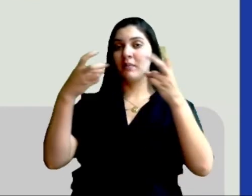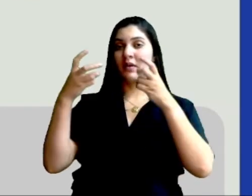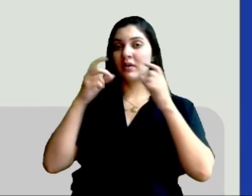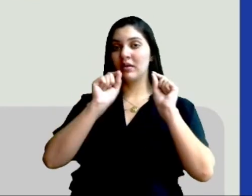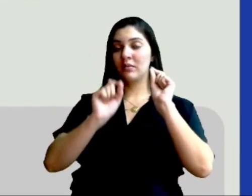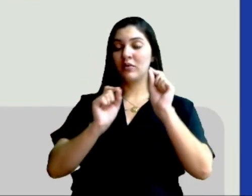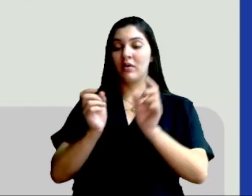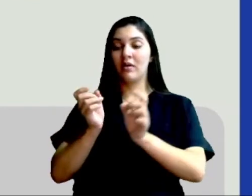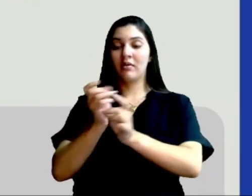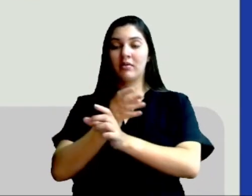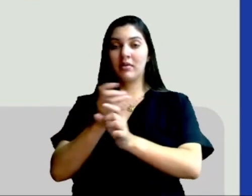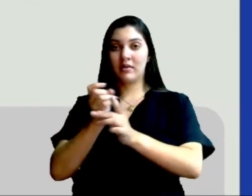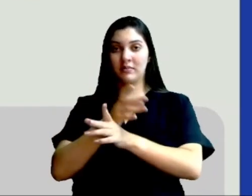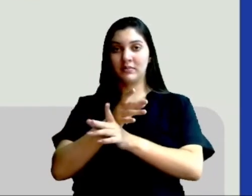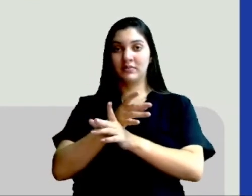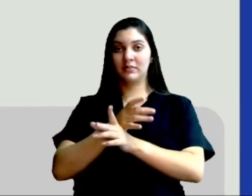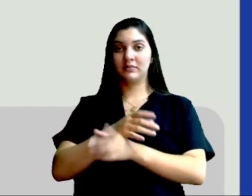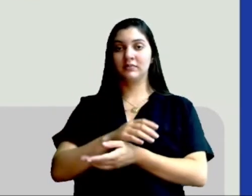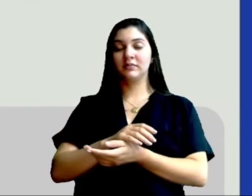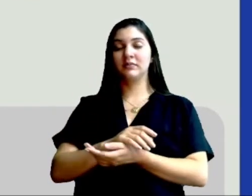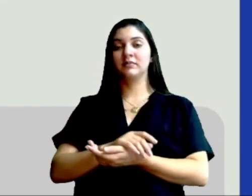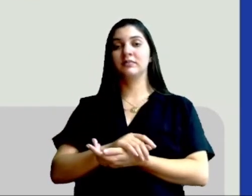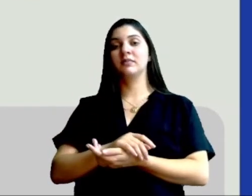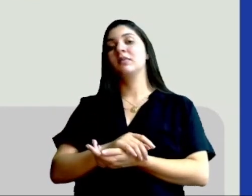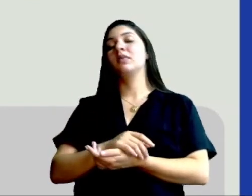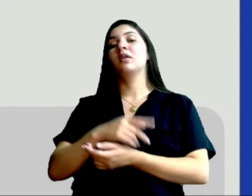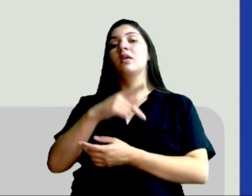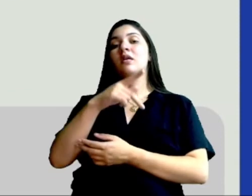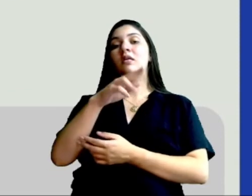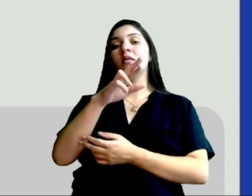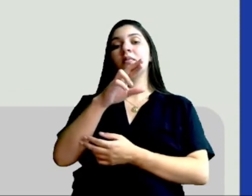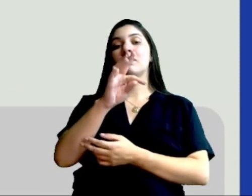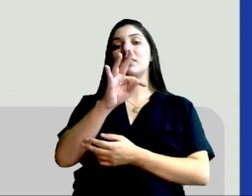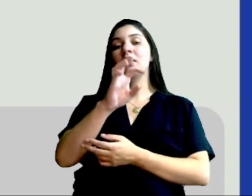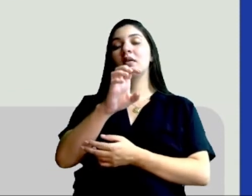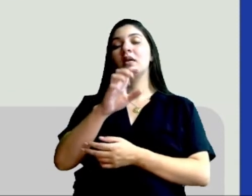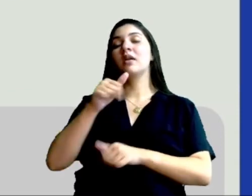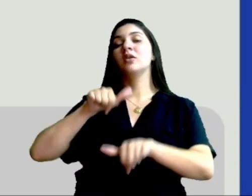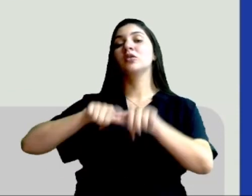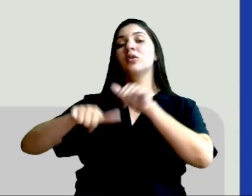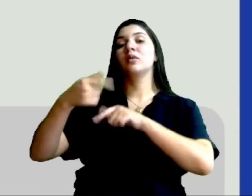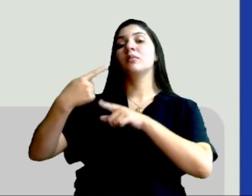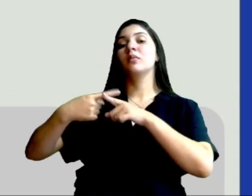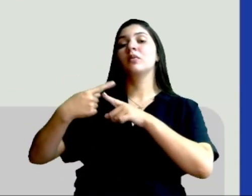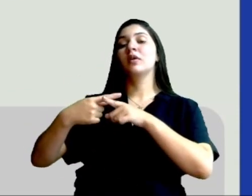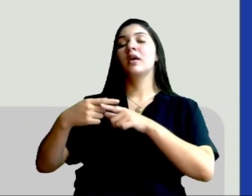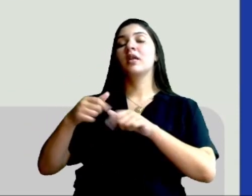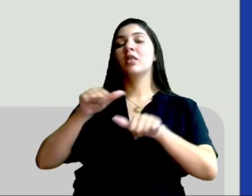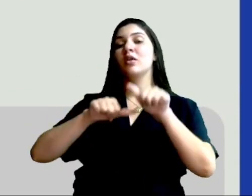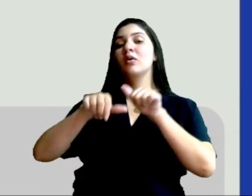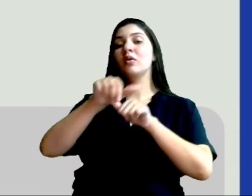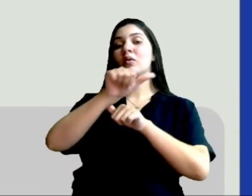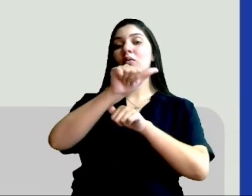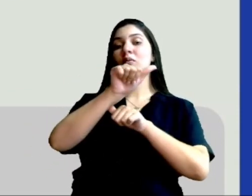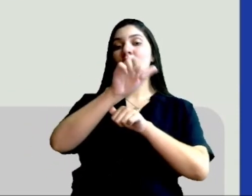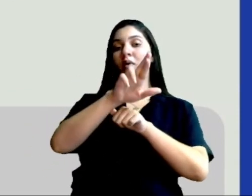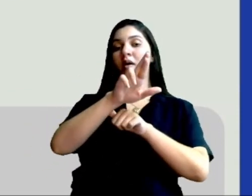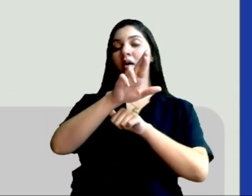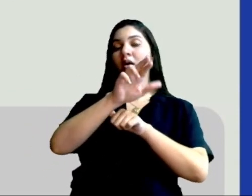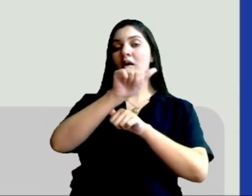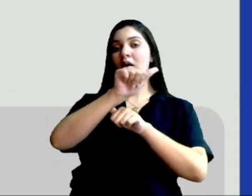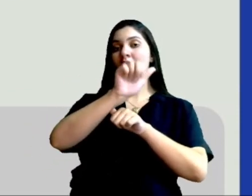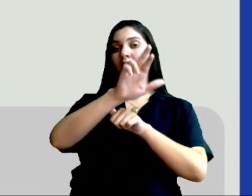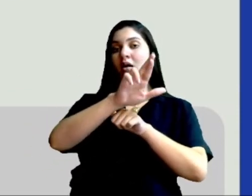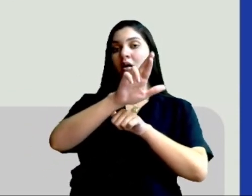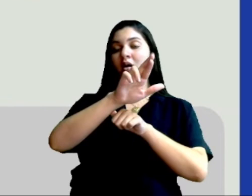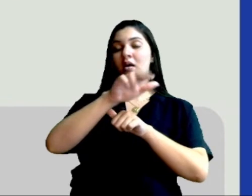que a terminação de pretérito ela muda, porque a gente troca o A de andar por